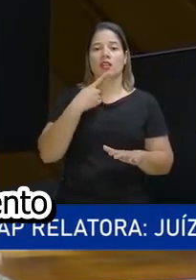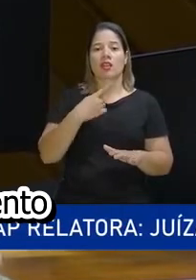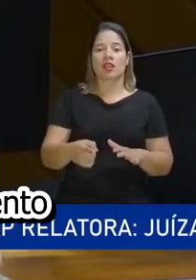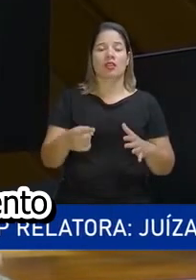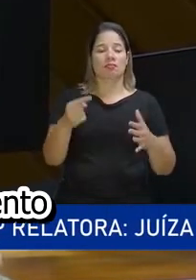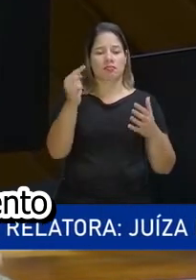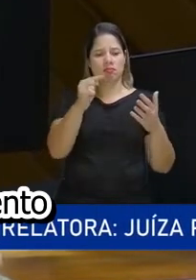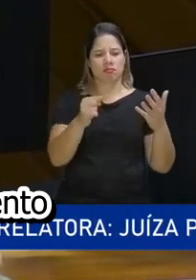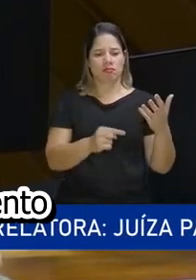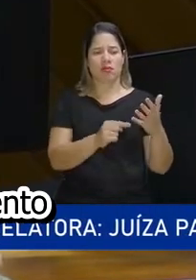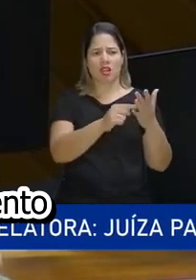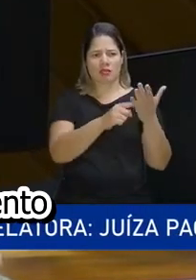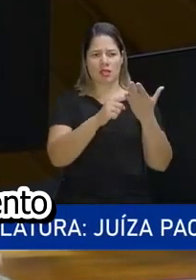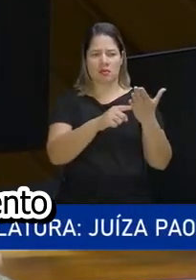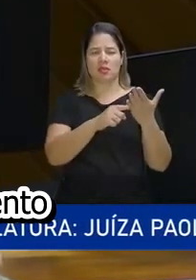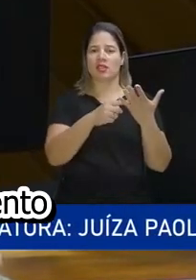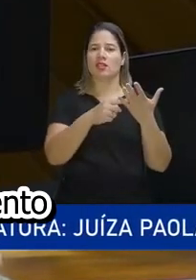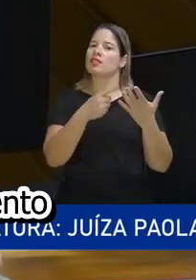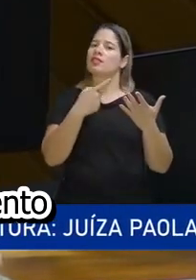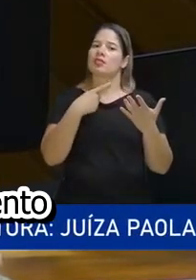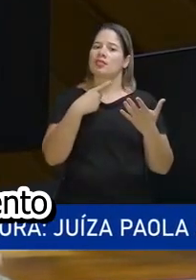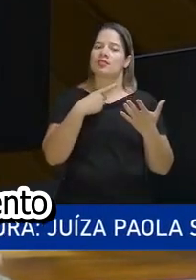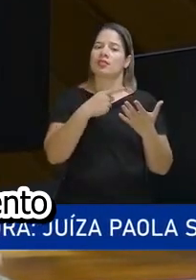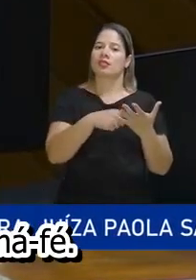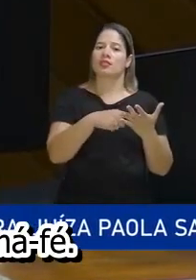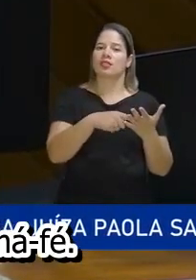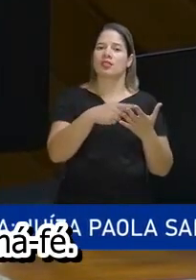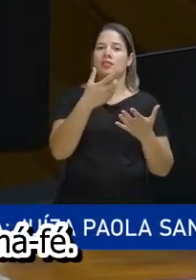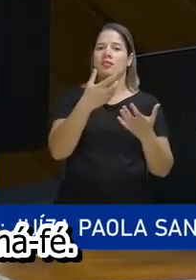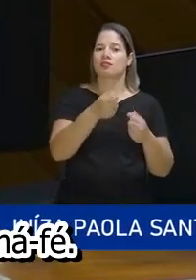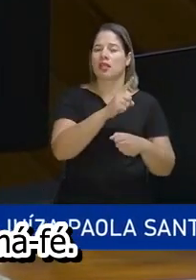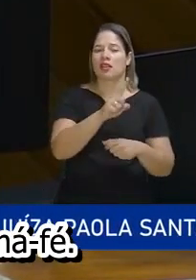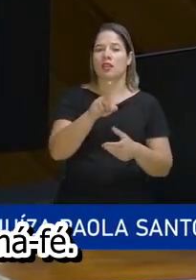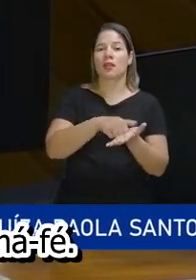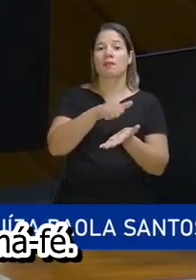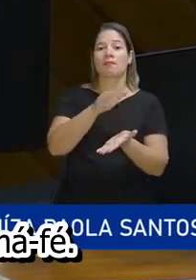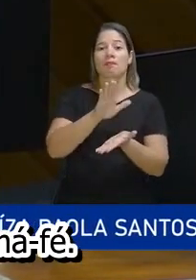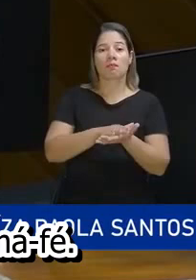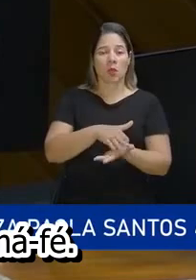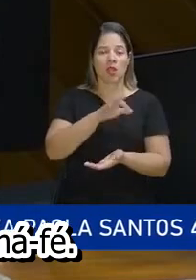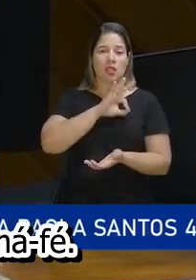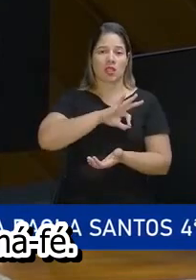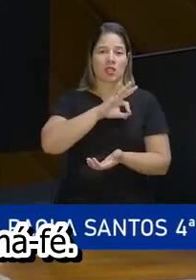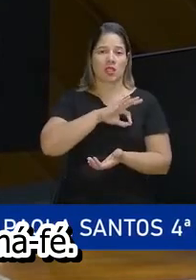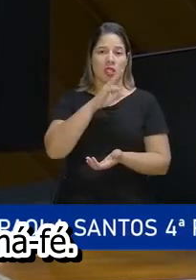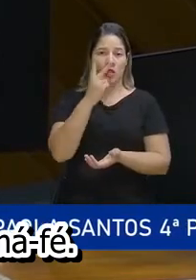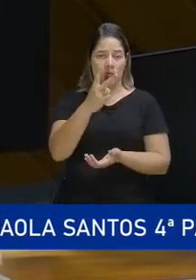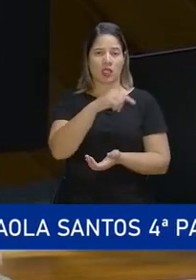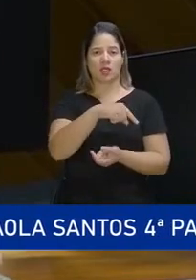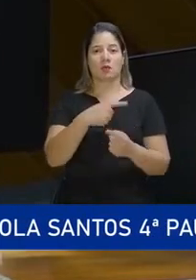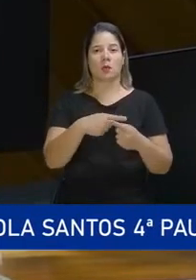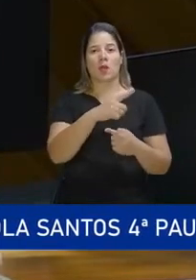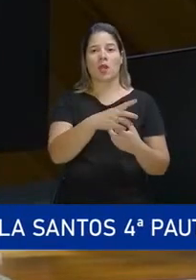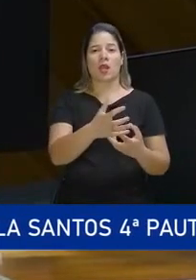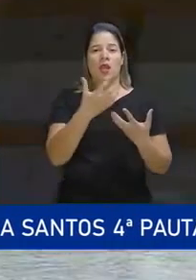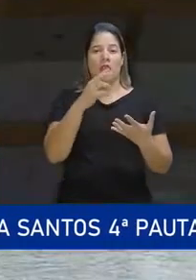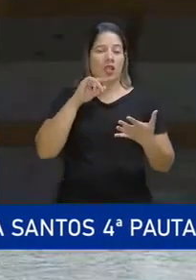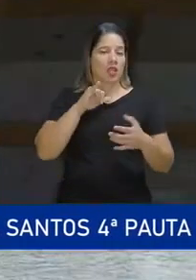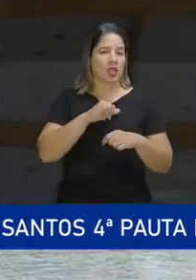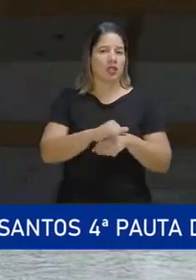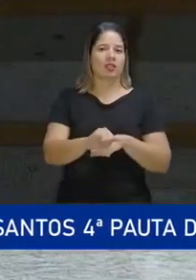não provimento do agravo regimental, aplico multa no valor de 2 salários mínimos em razão da litigância de má-fé. É como